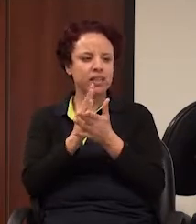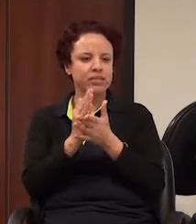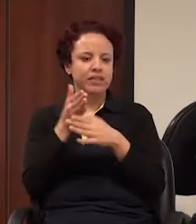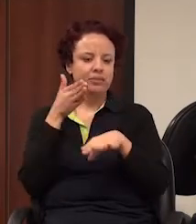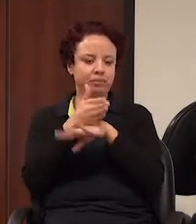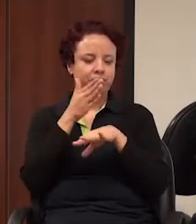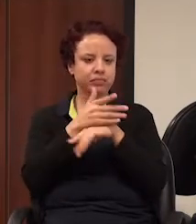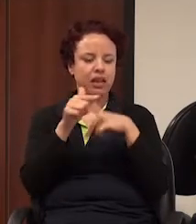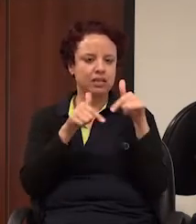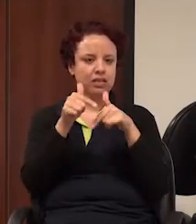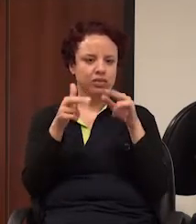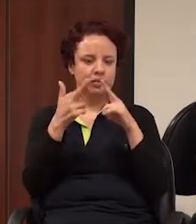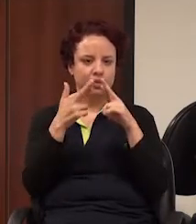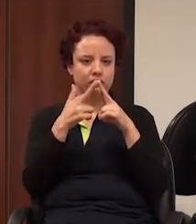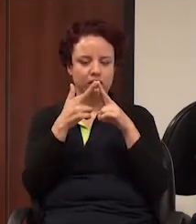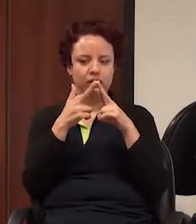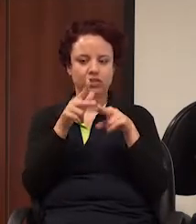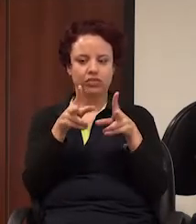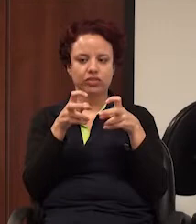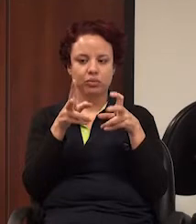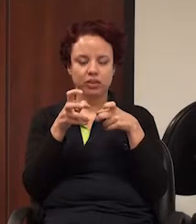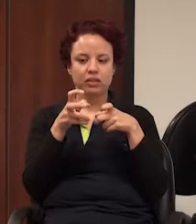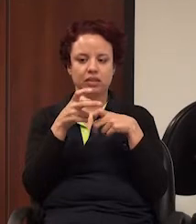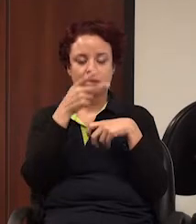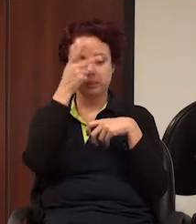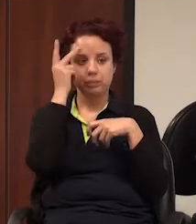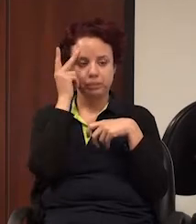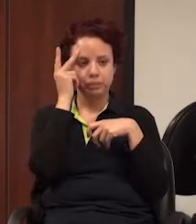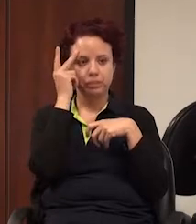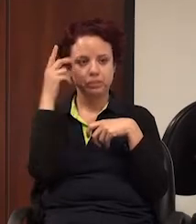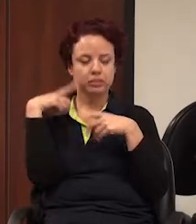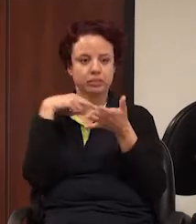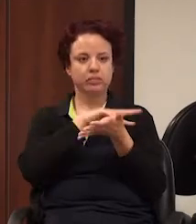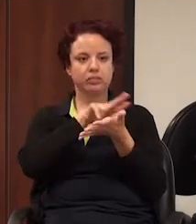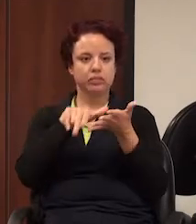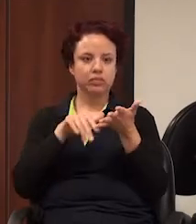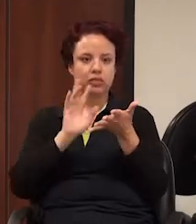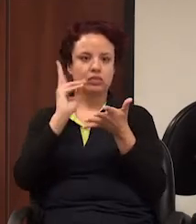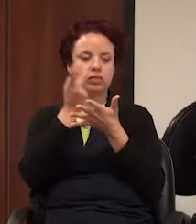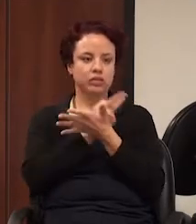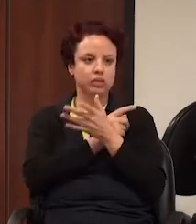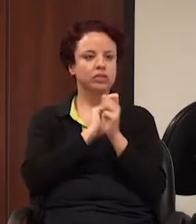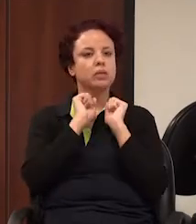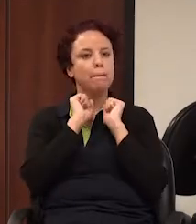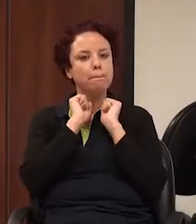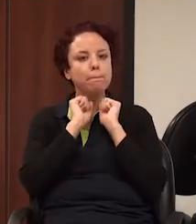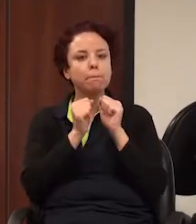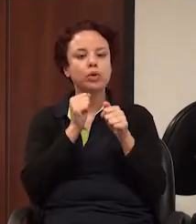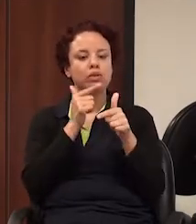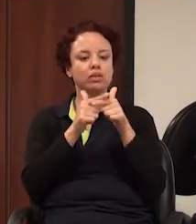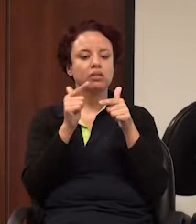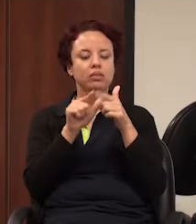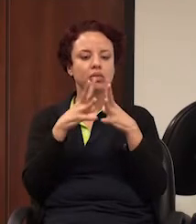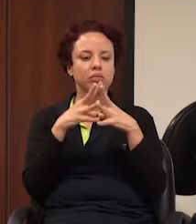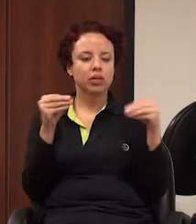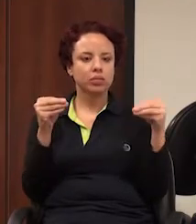os serviços, né, é que você acaba descambando muitas situações que eventualmente poderiam ser resolvidas,